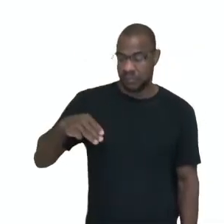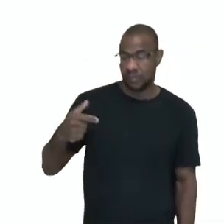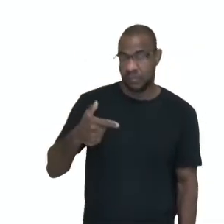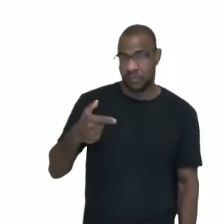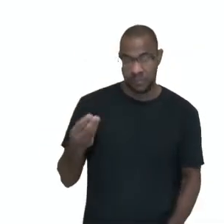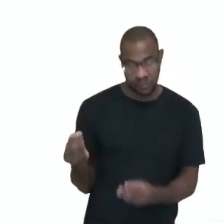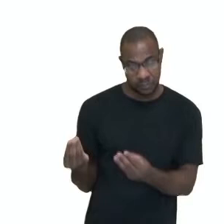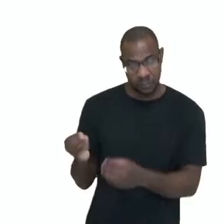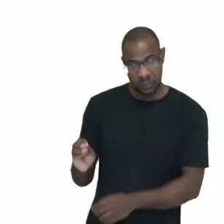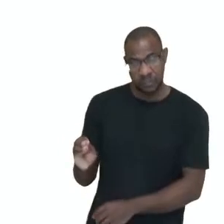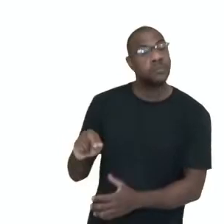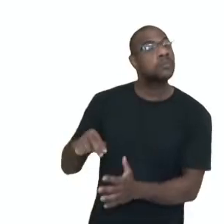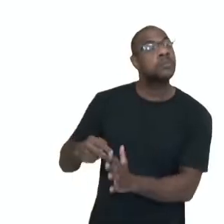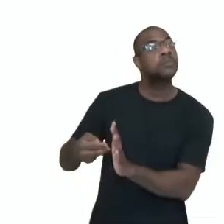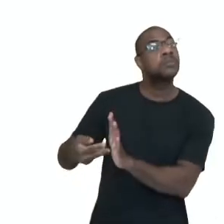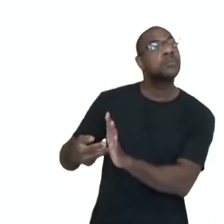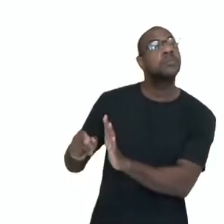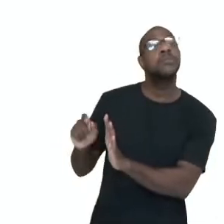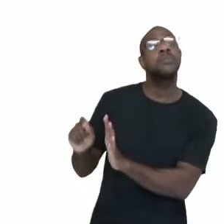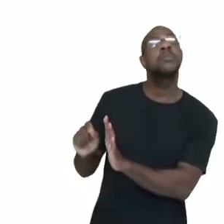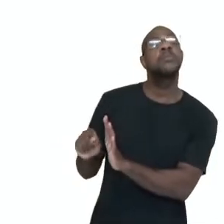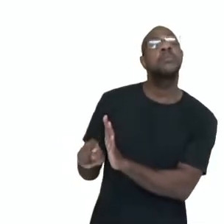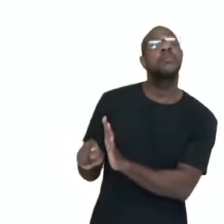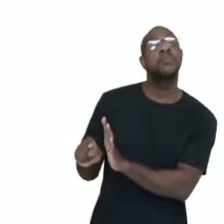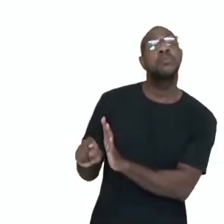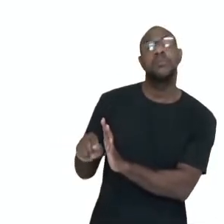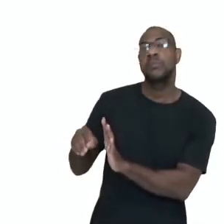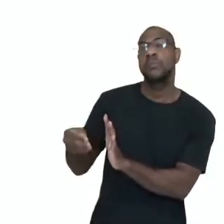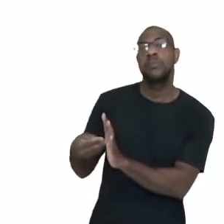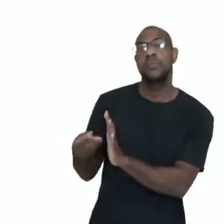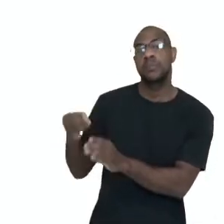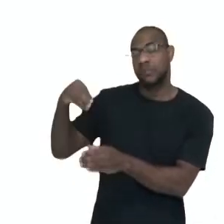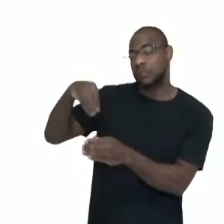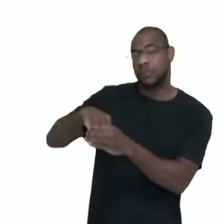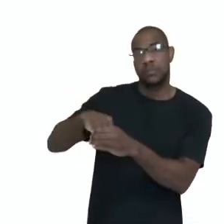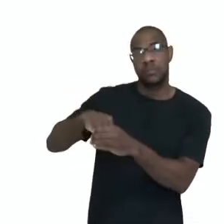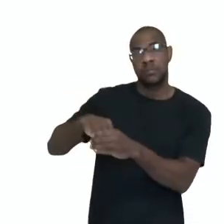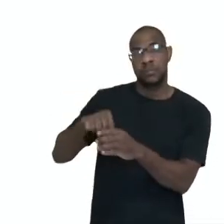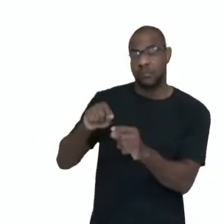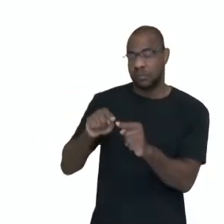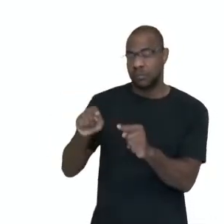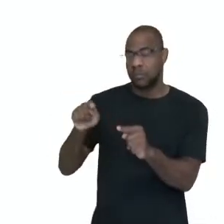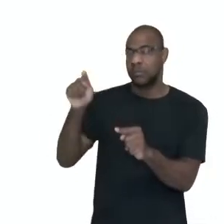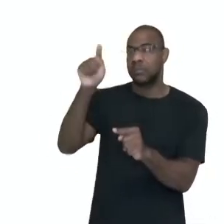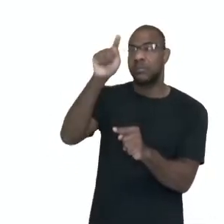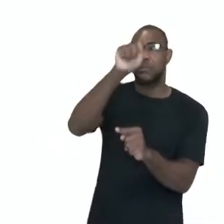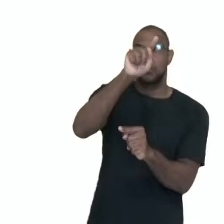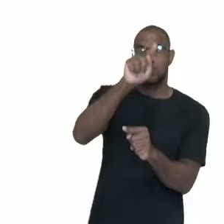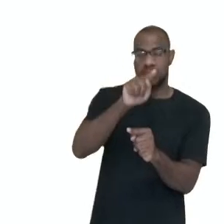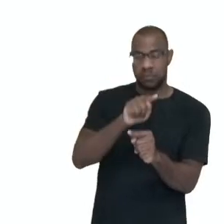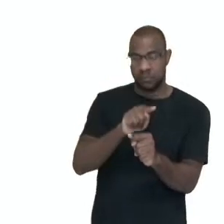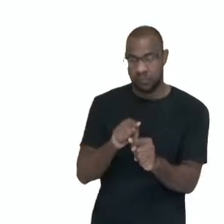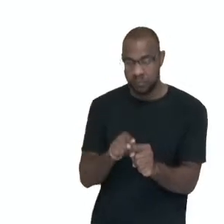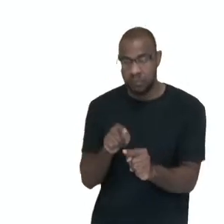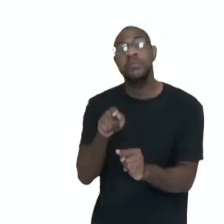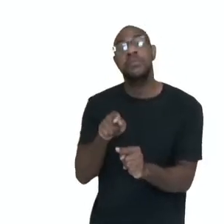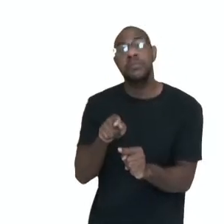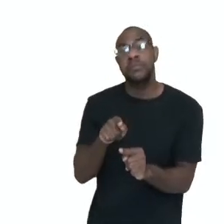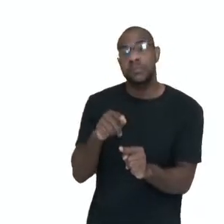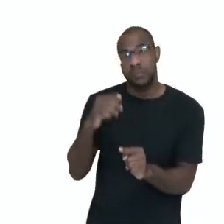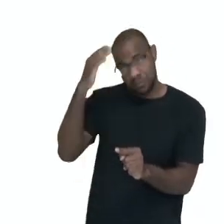que significa isso, né? Que tudo que está dentro desse contorno em azul, que é a área do município de